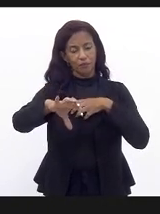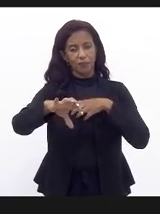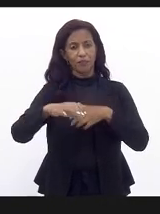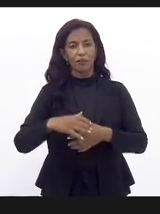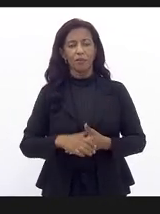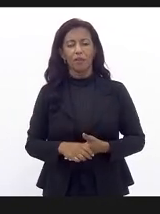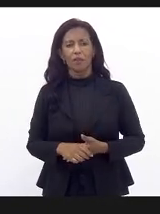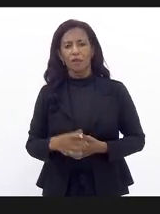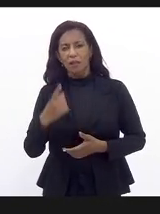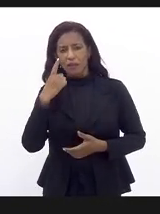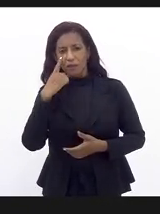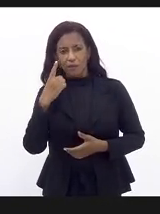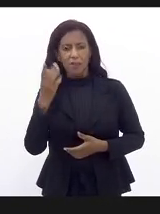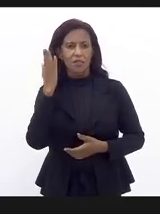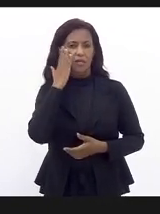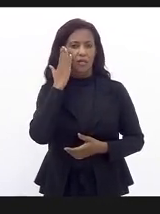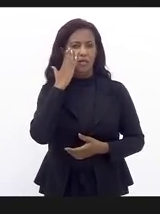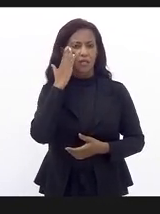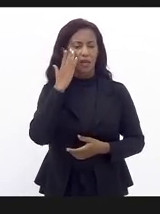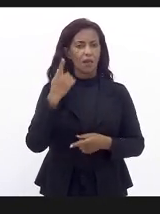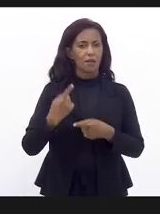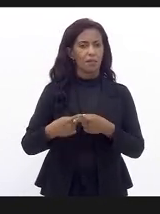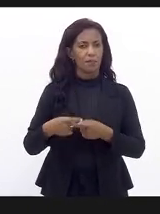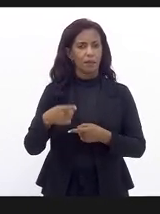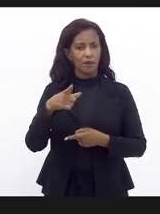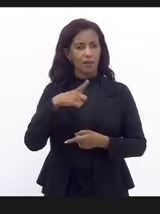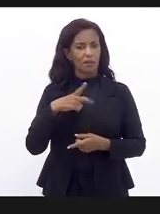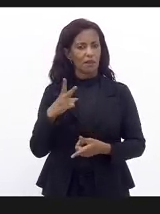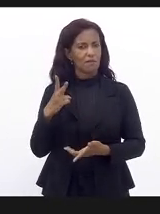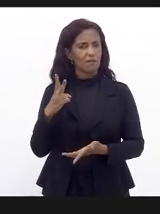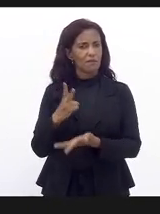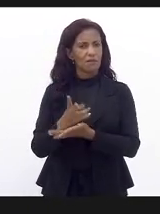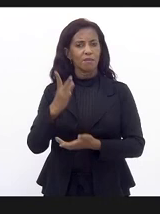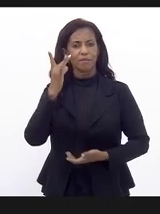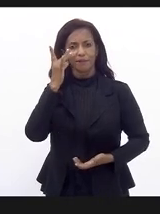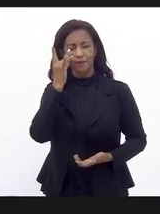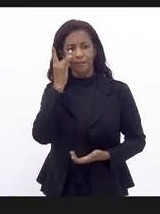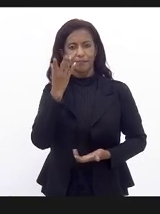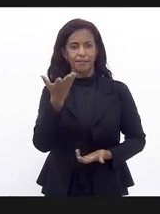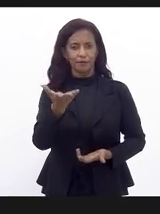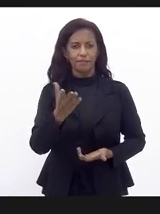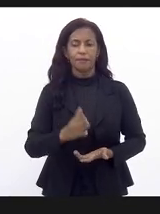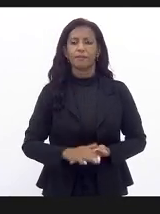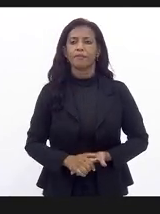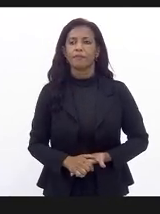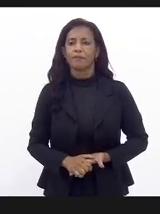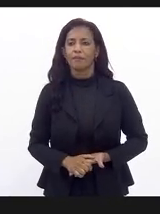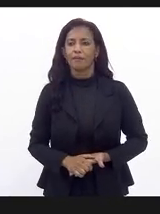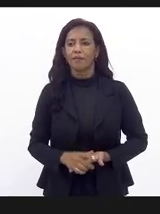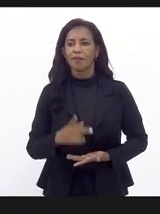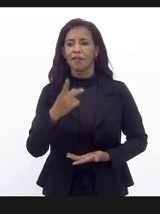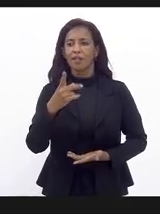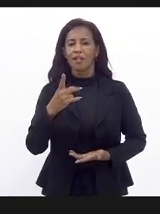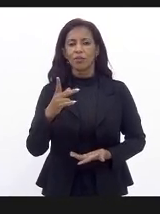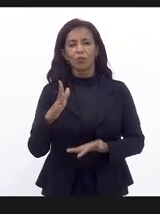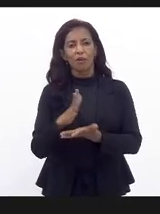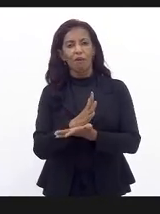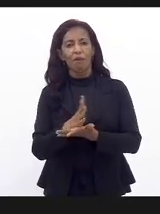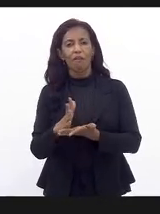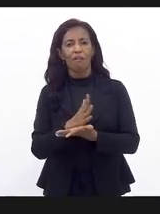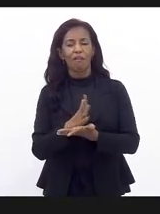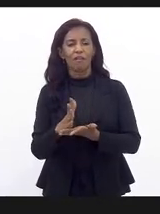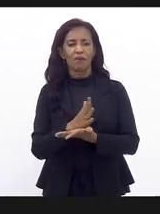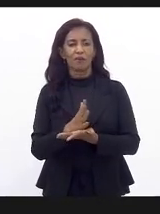Vossa Excelência sabe, porque também está sempre presencialmente, na sua grande maioria